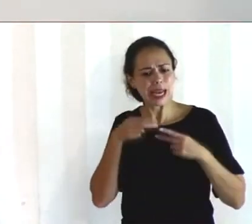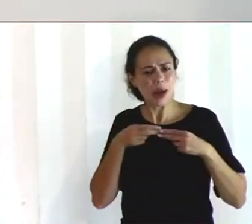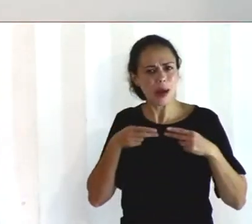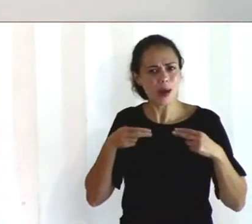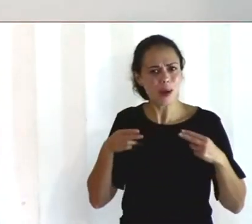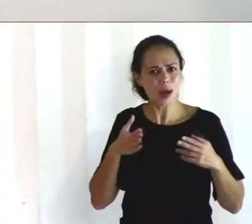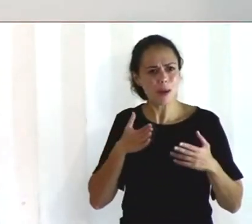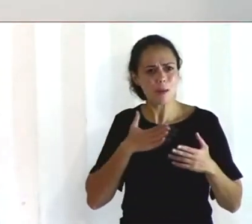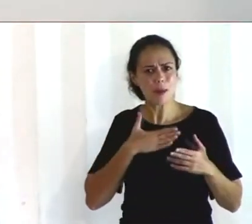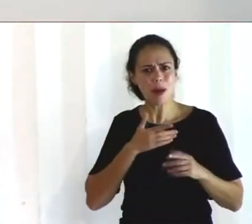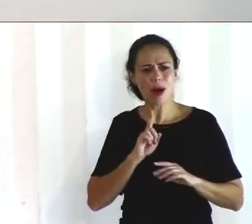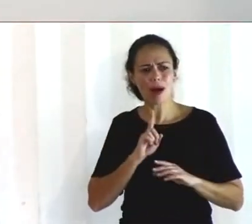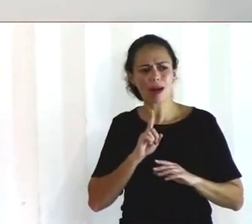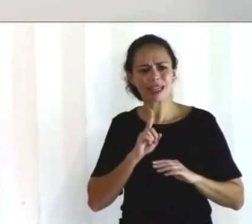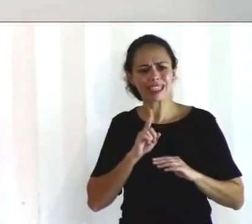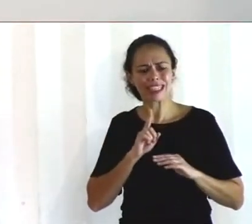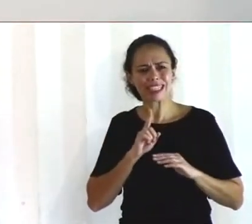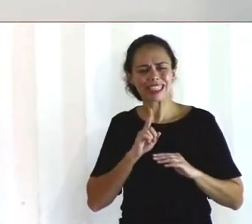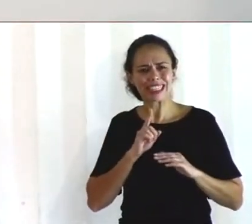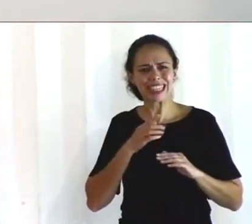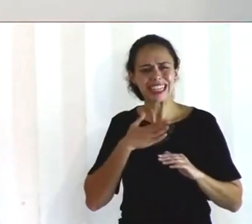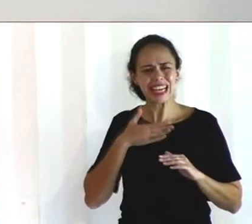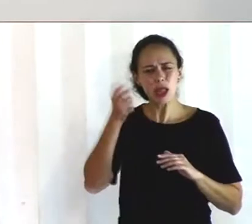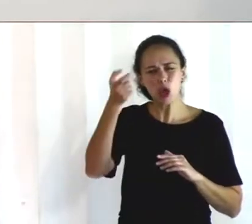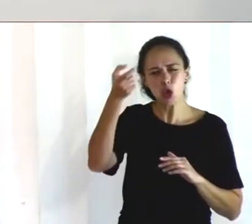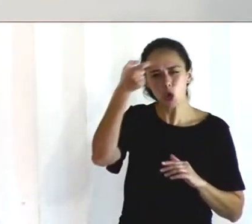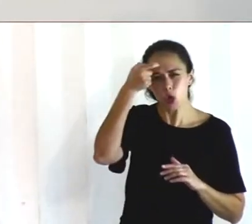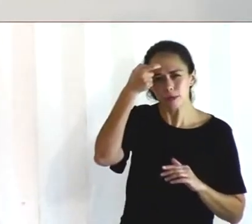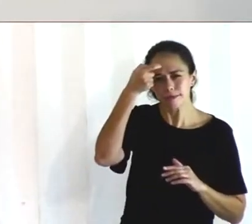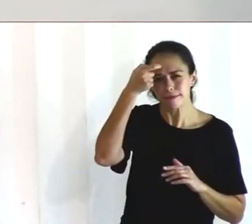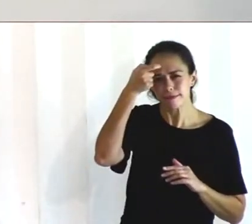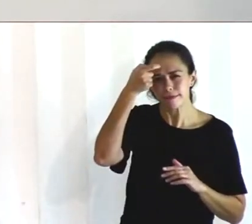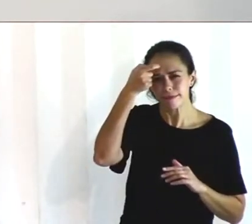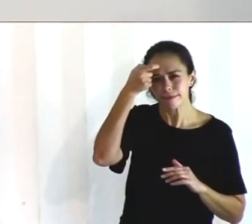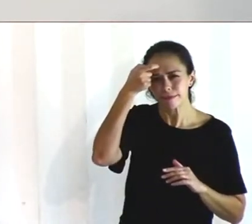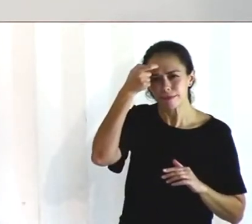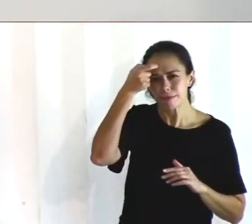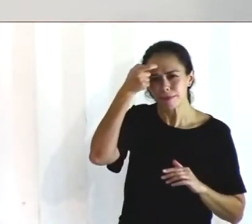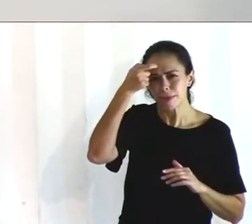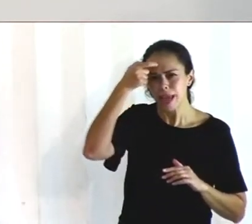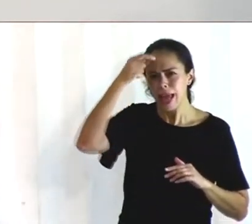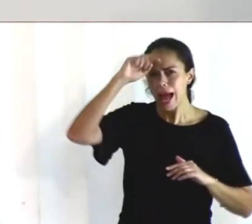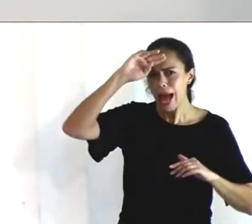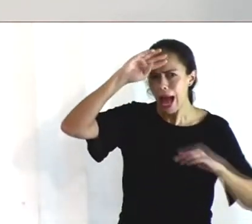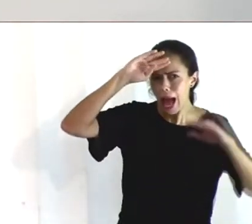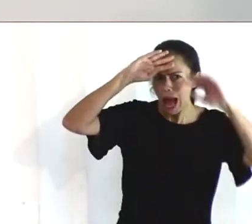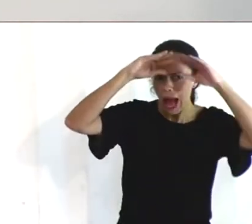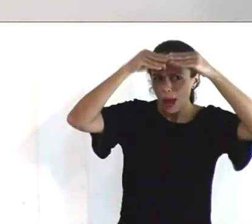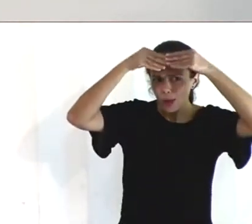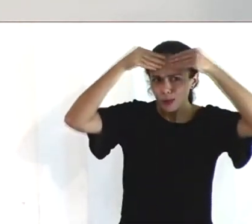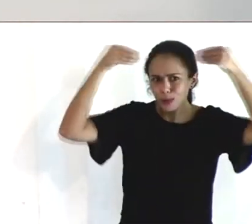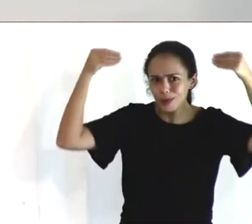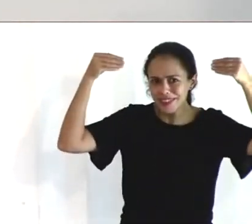cura nisso ou não? Veja, não é cura física, é cura em outro lugar.